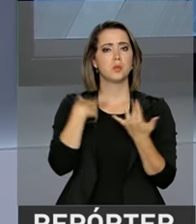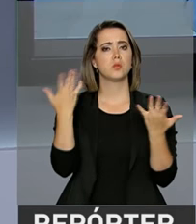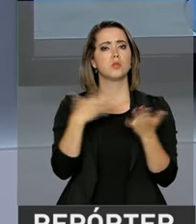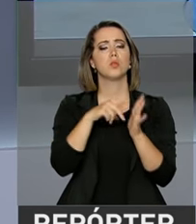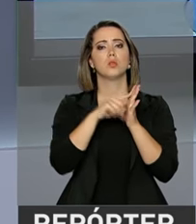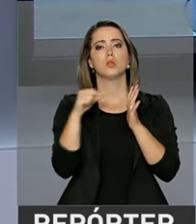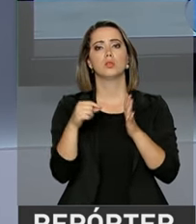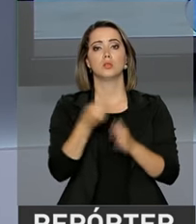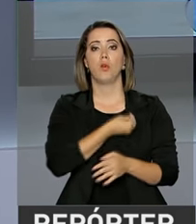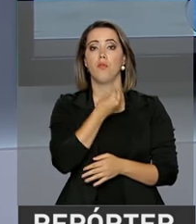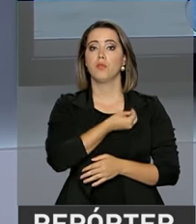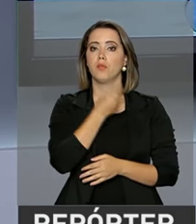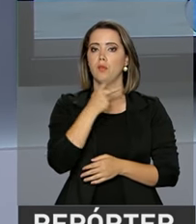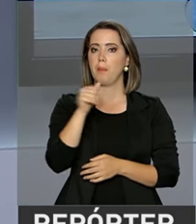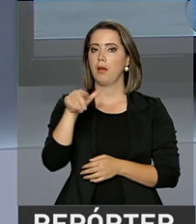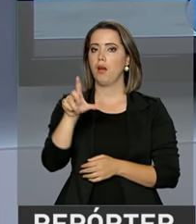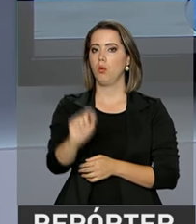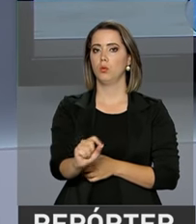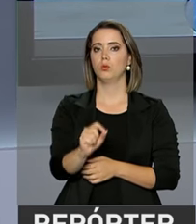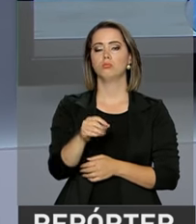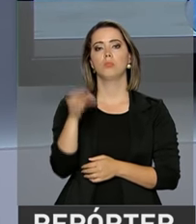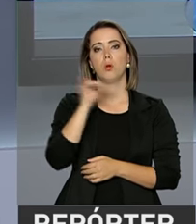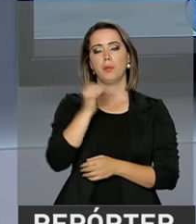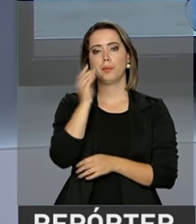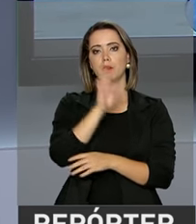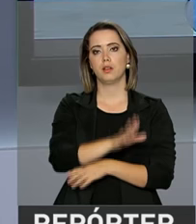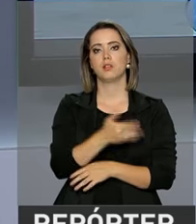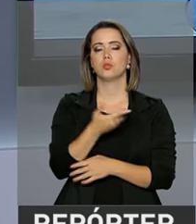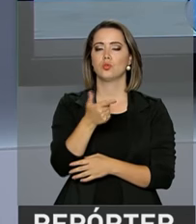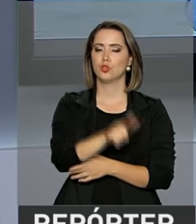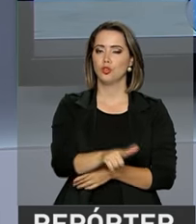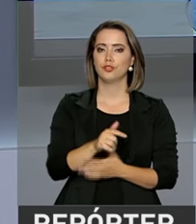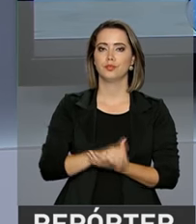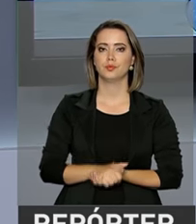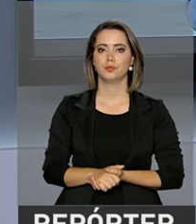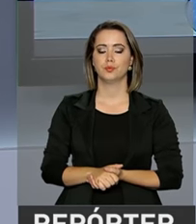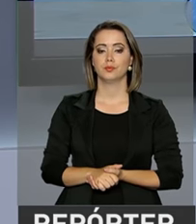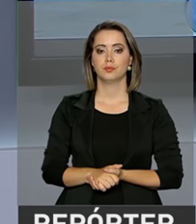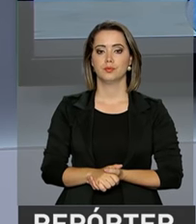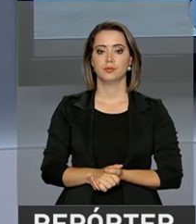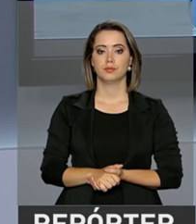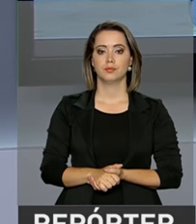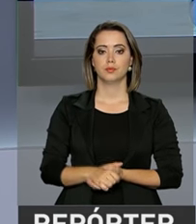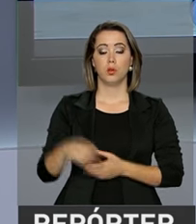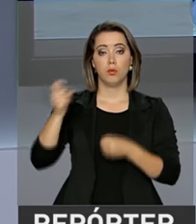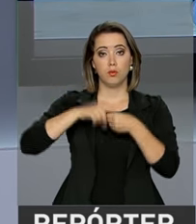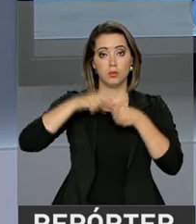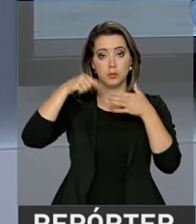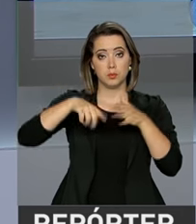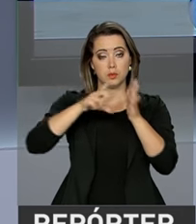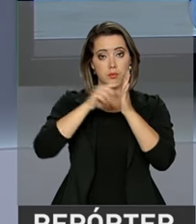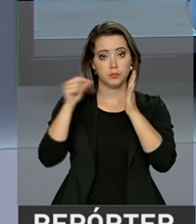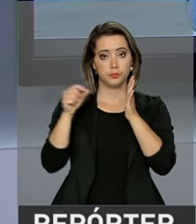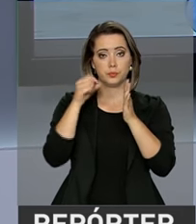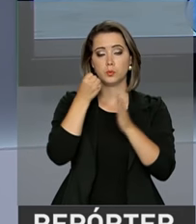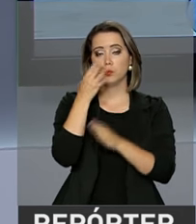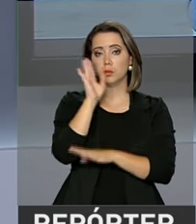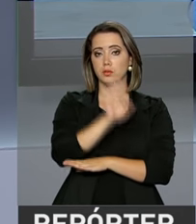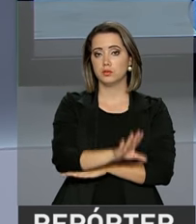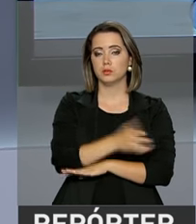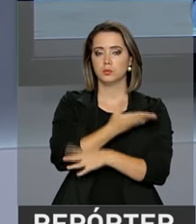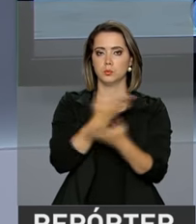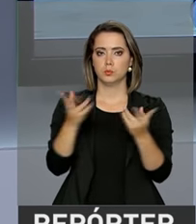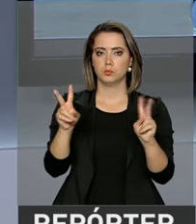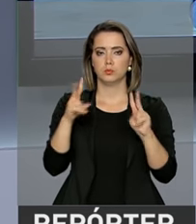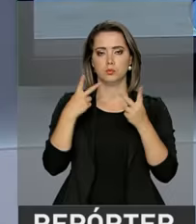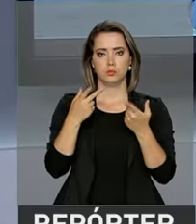vivo é o repórter Paulo Lasálvia. Olá, Paulo, boa tarde mais uma vez. Voltamos aqui do Palácio do Planalto. Boa tarde, Roberto.